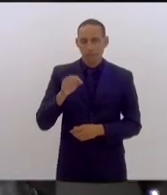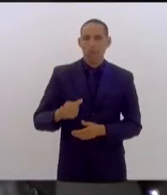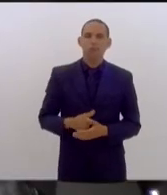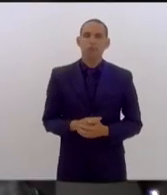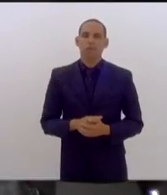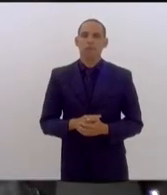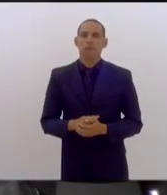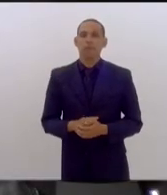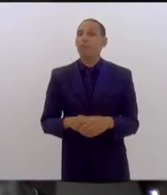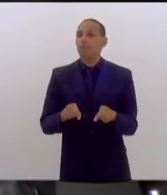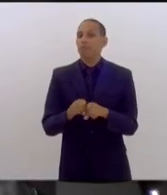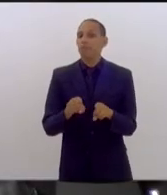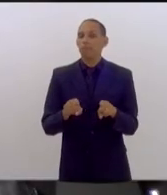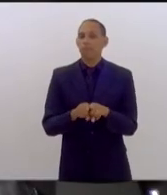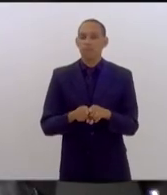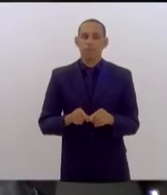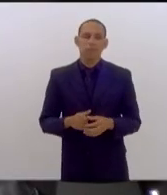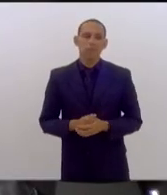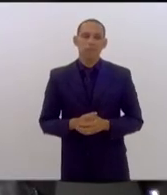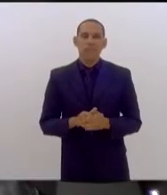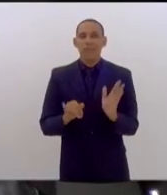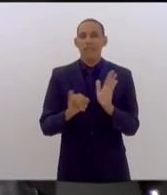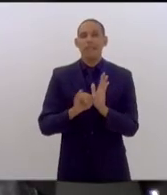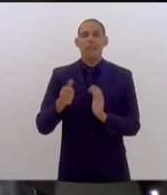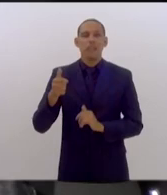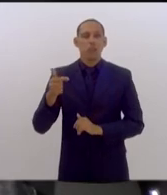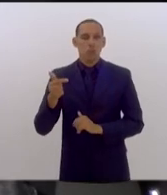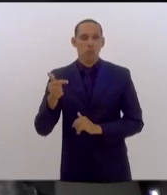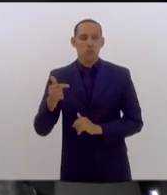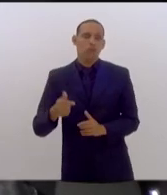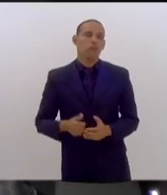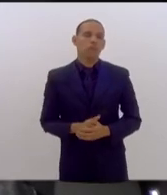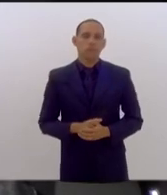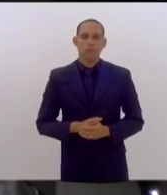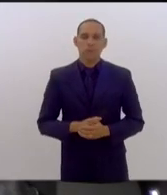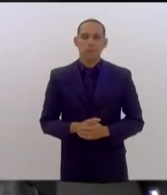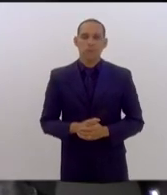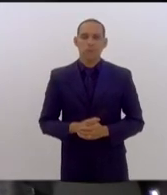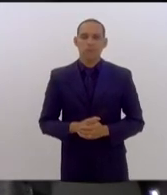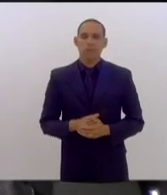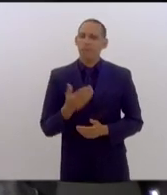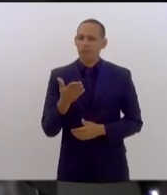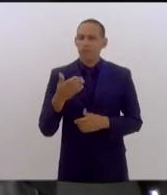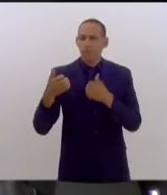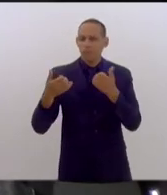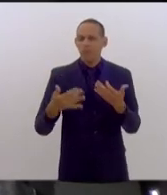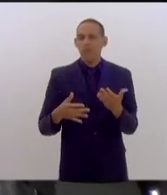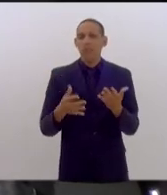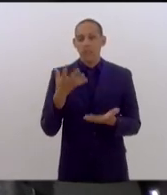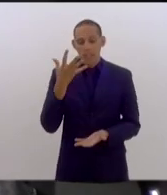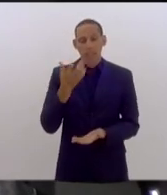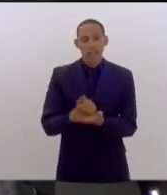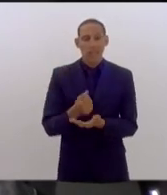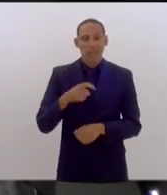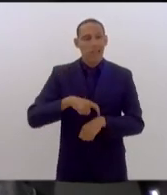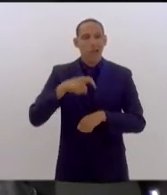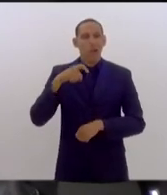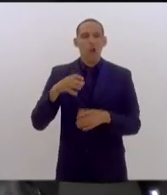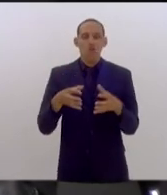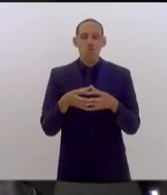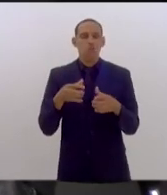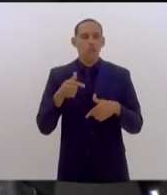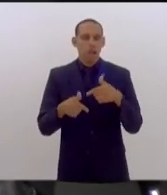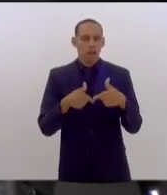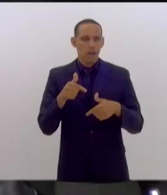Oi e a mesma questão lá no item 12 vamos sua fala na instalação imediata do grupo de